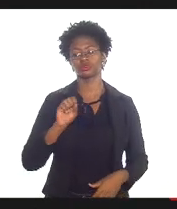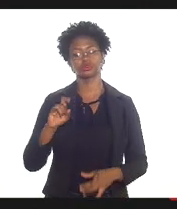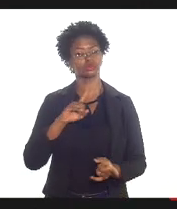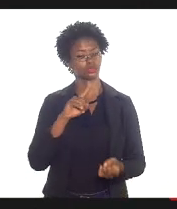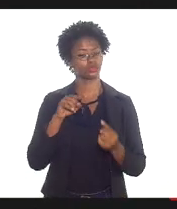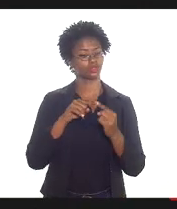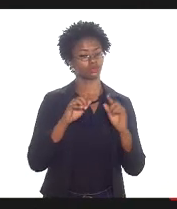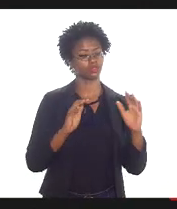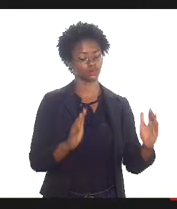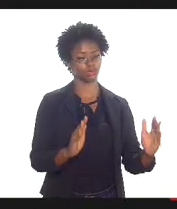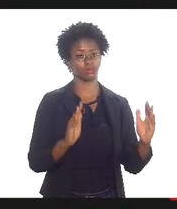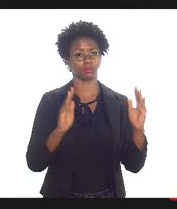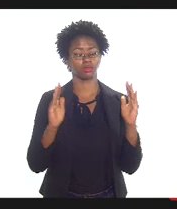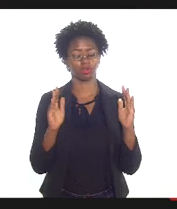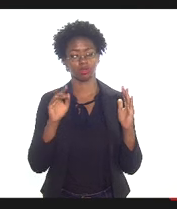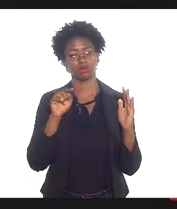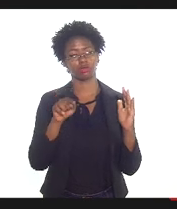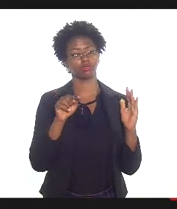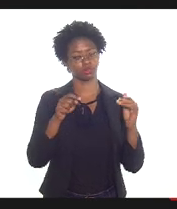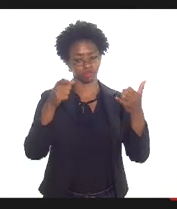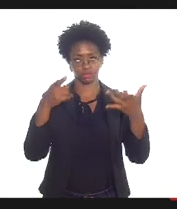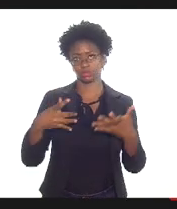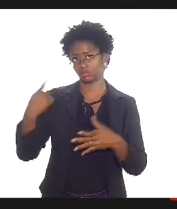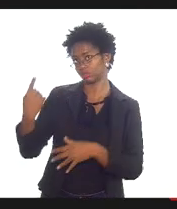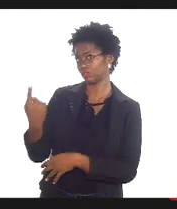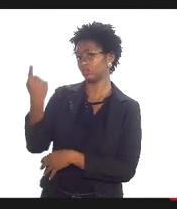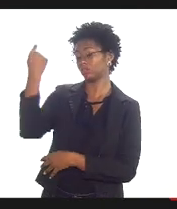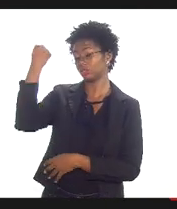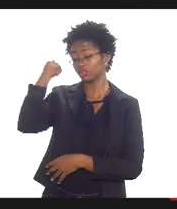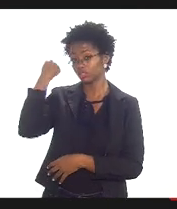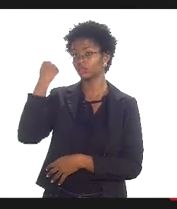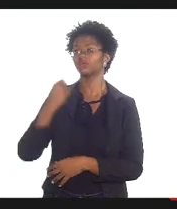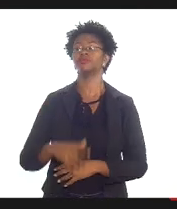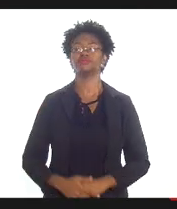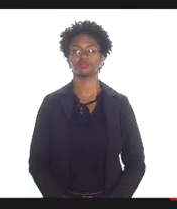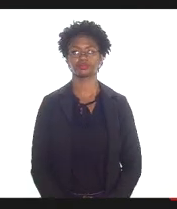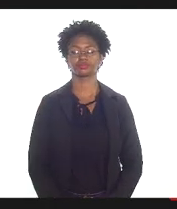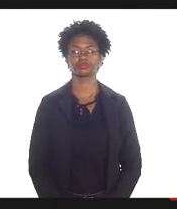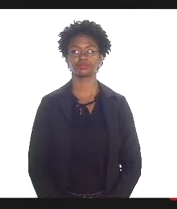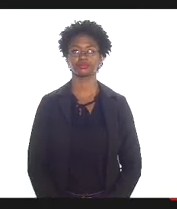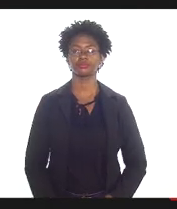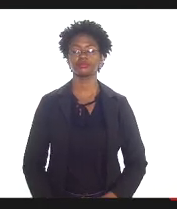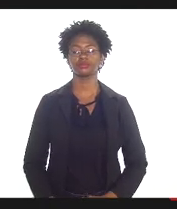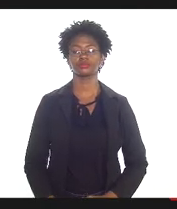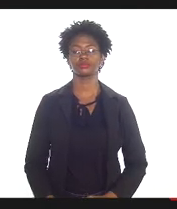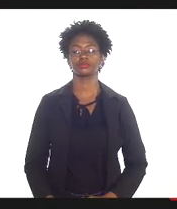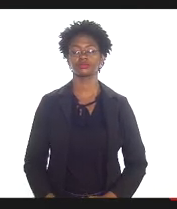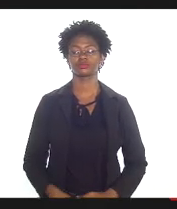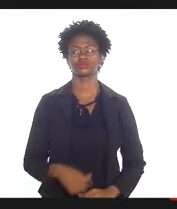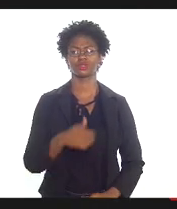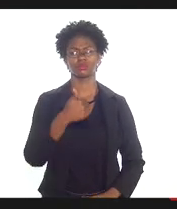desse bloco, que foi licitado lá atrás, tá? Em